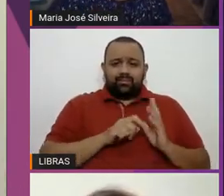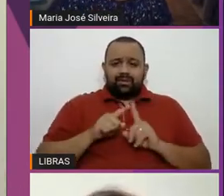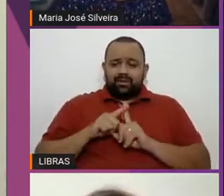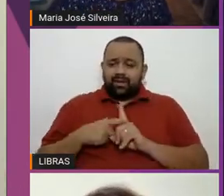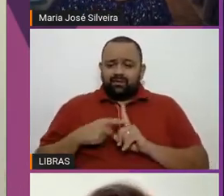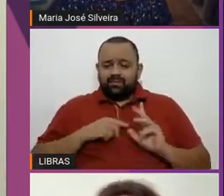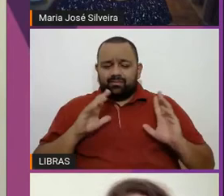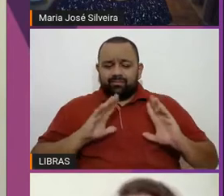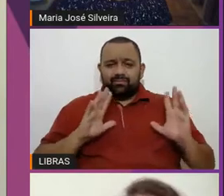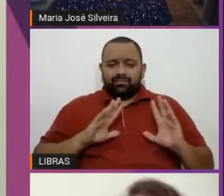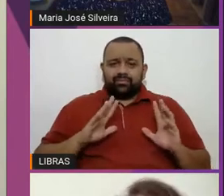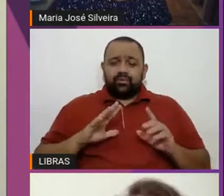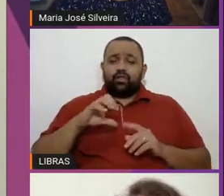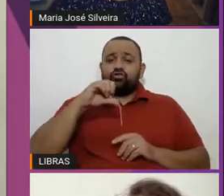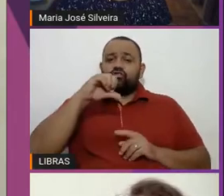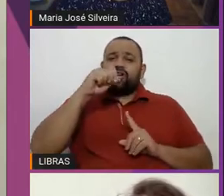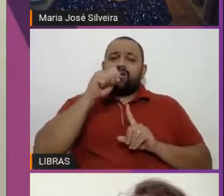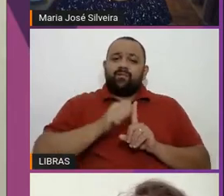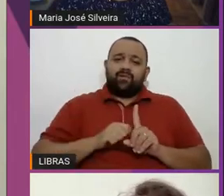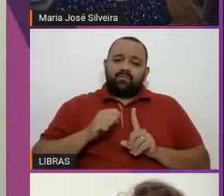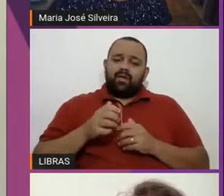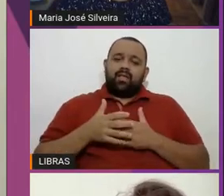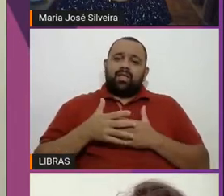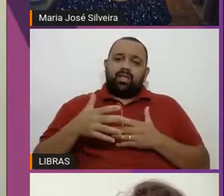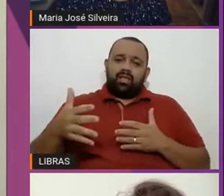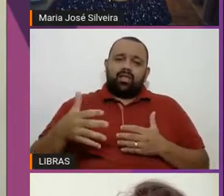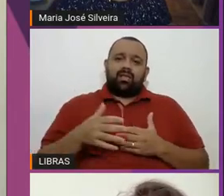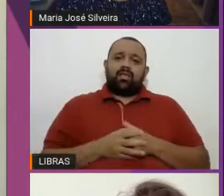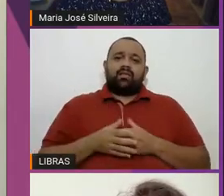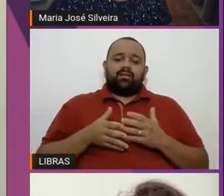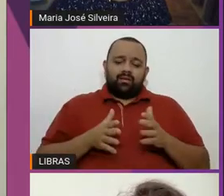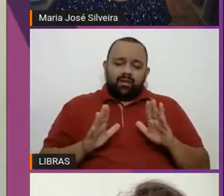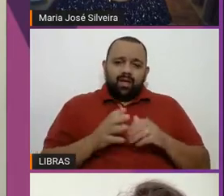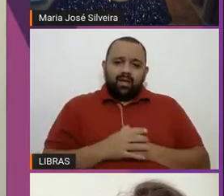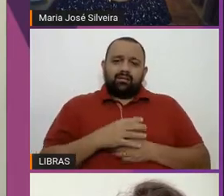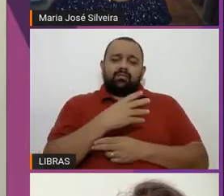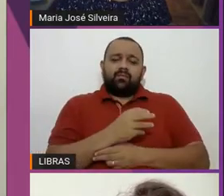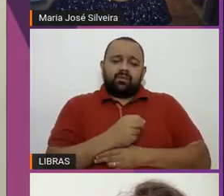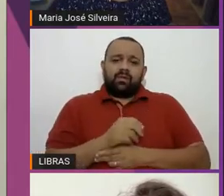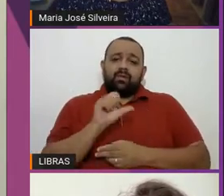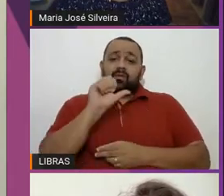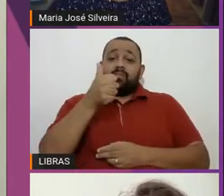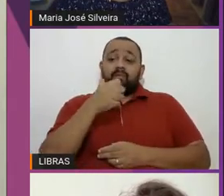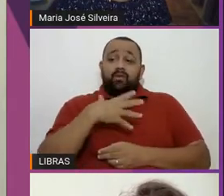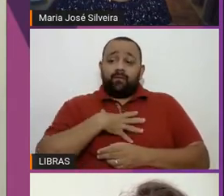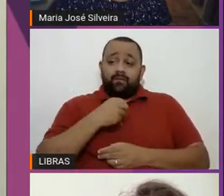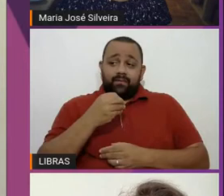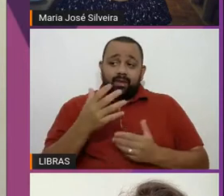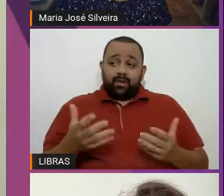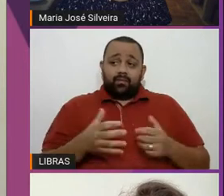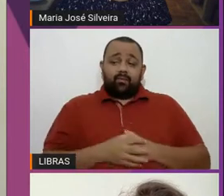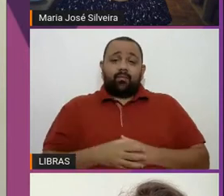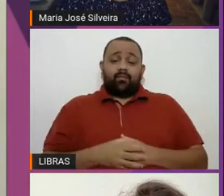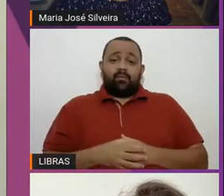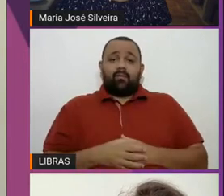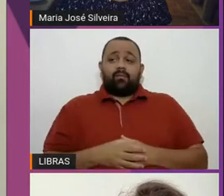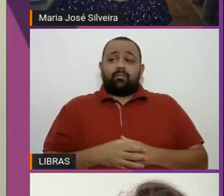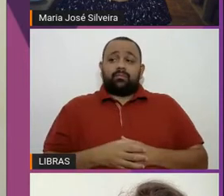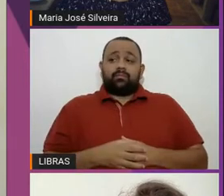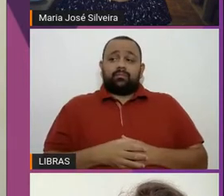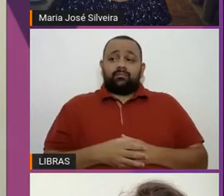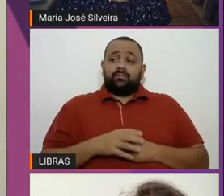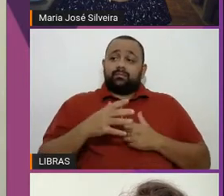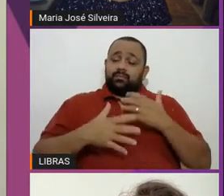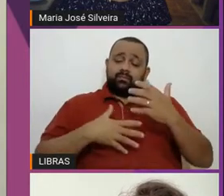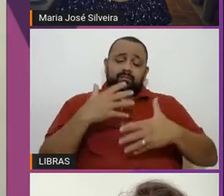grávida aí nove meses parto amamentação primeiro filho aí